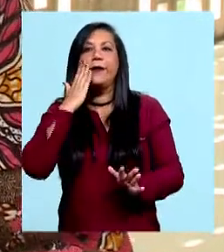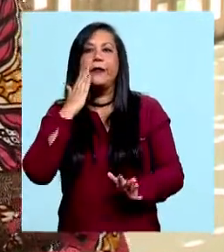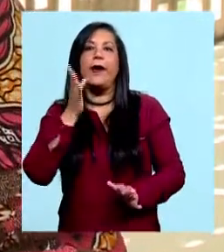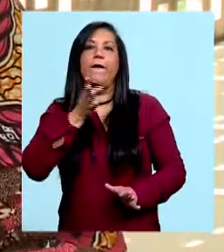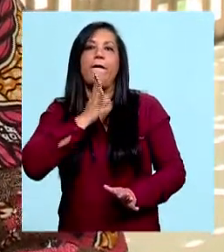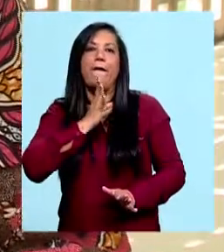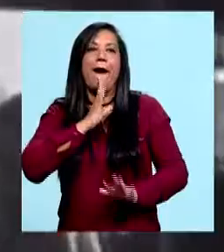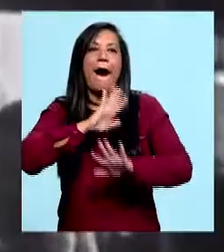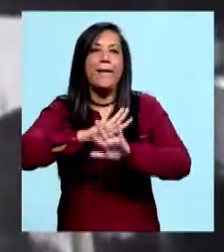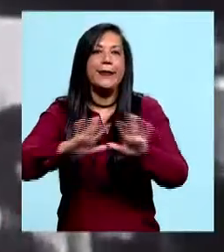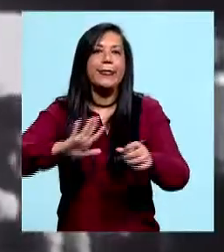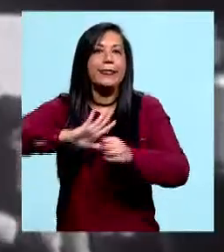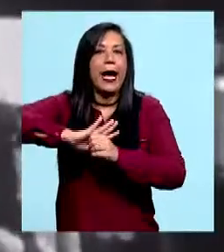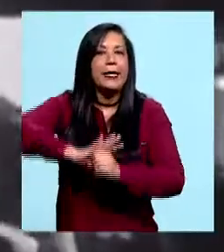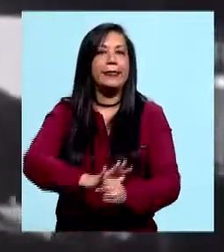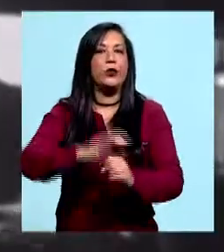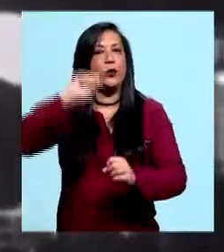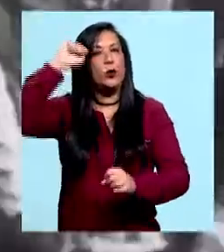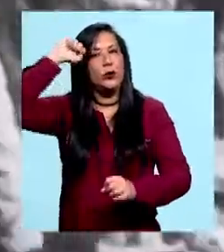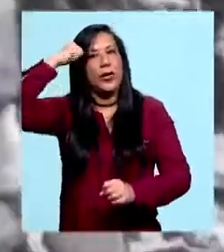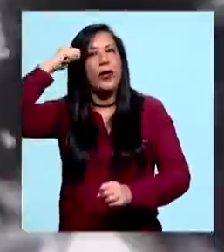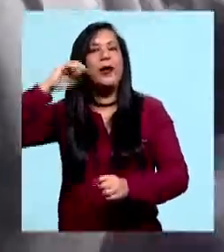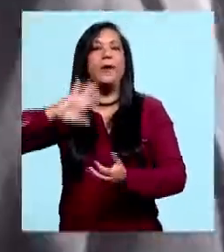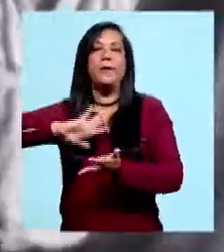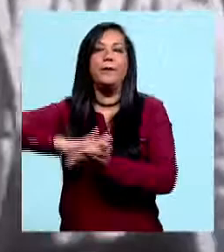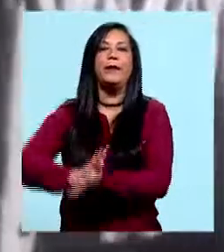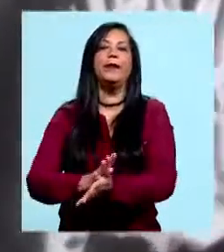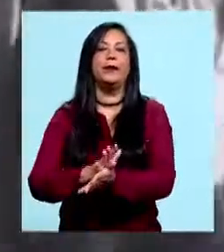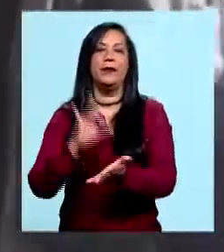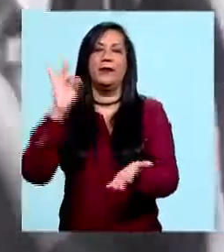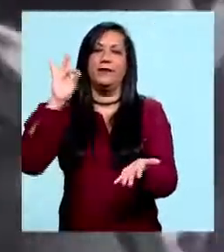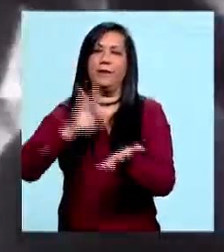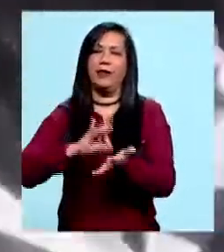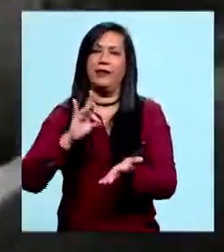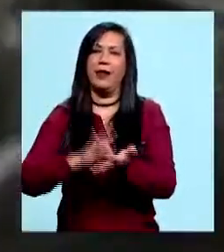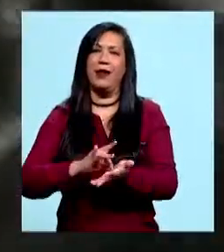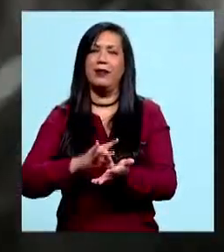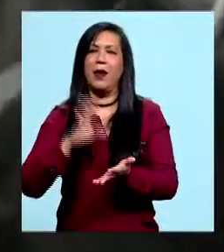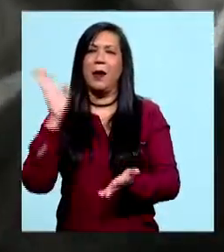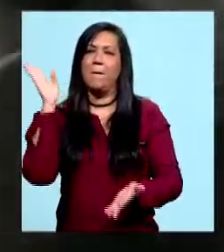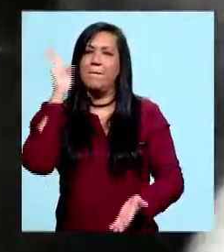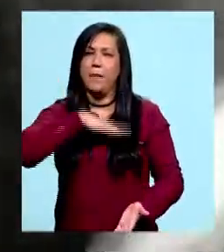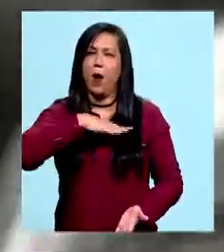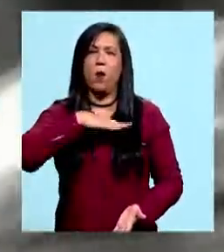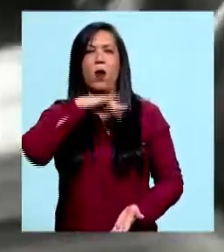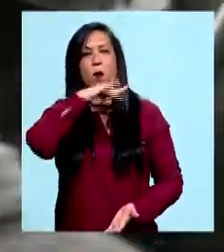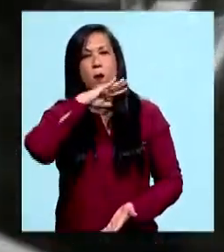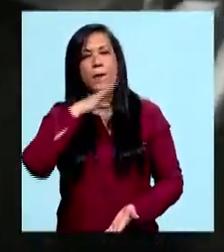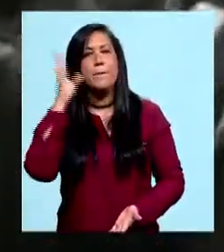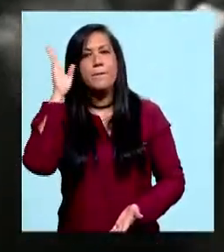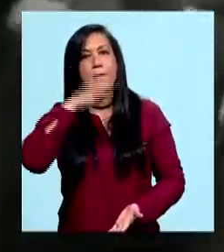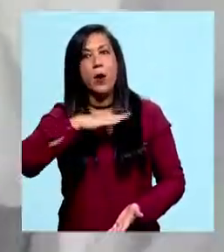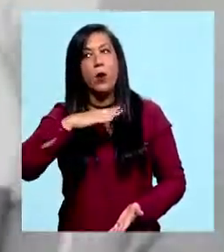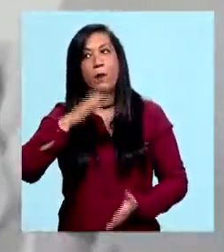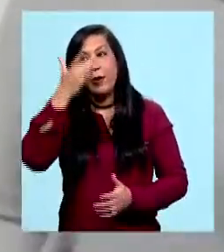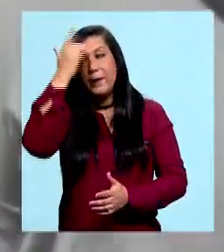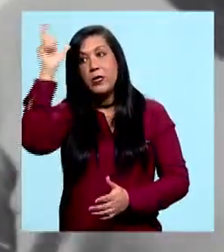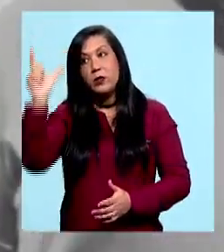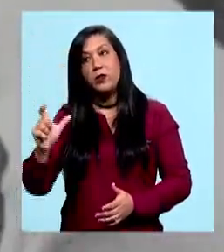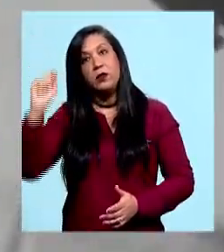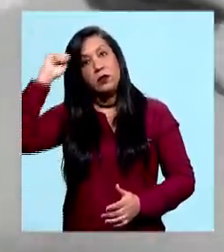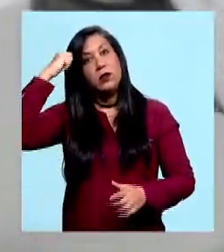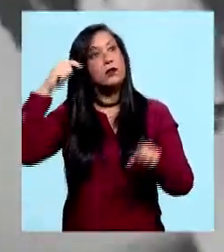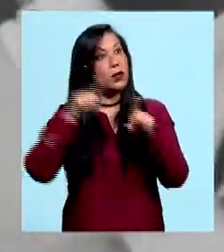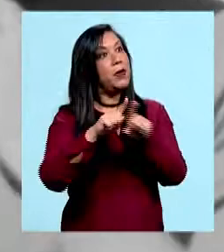o racismo. E realmente é uma coisa muito, muito má. É tão má, tanto para os negros, como